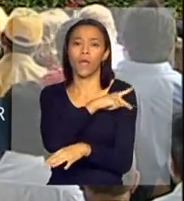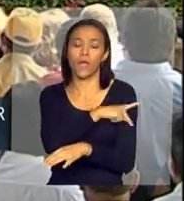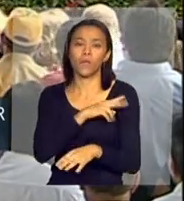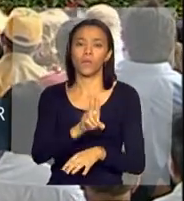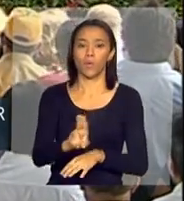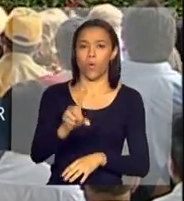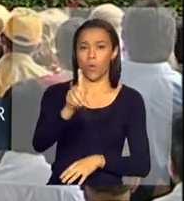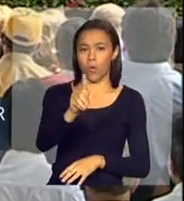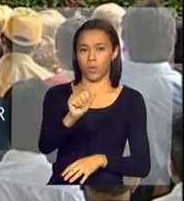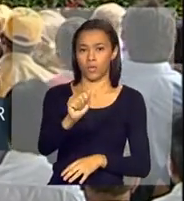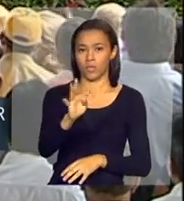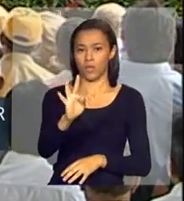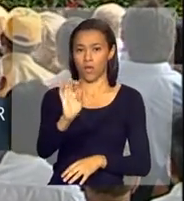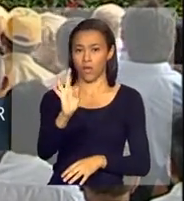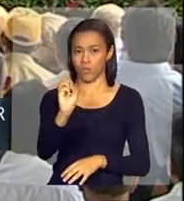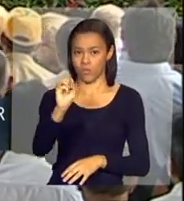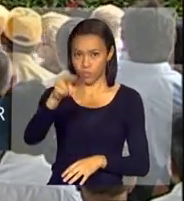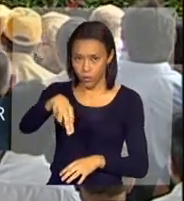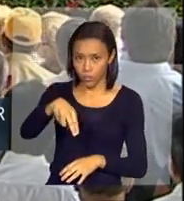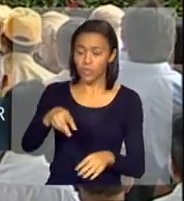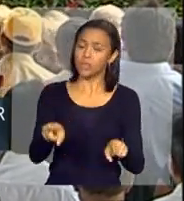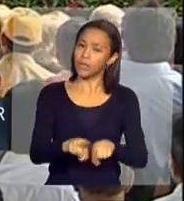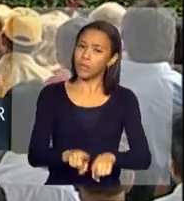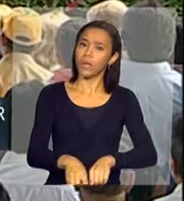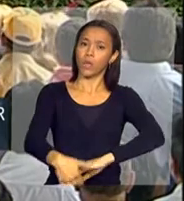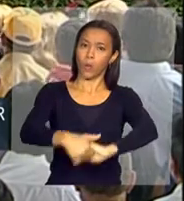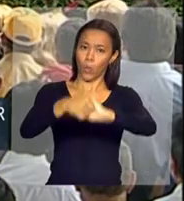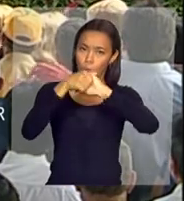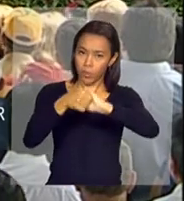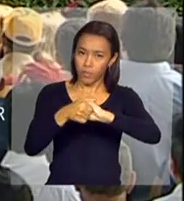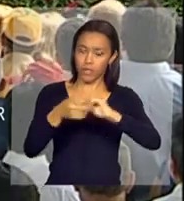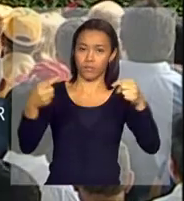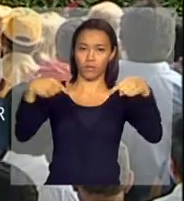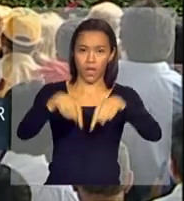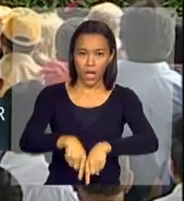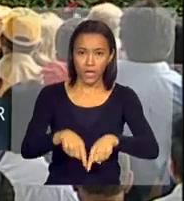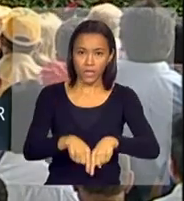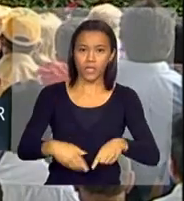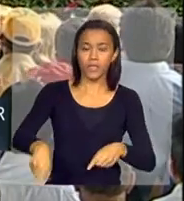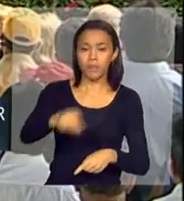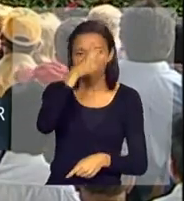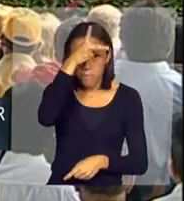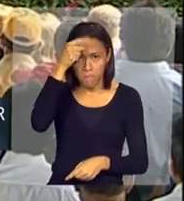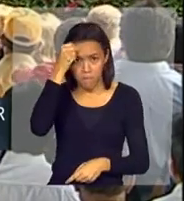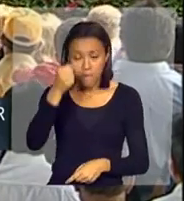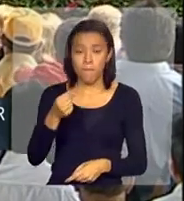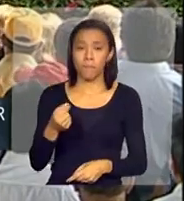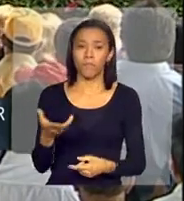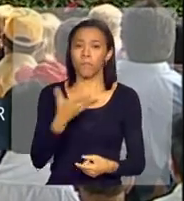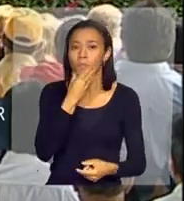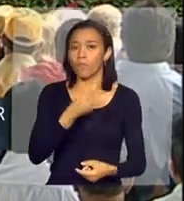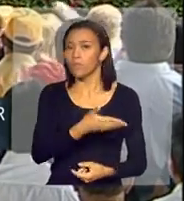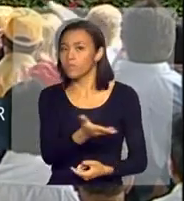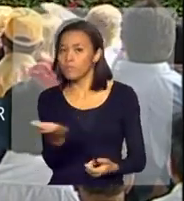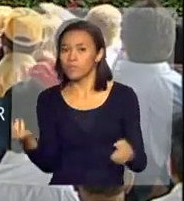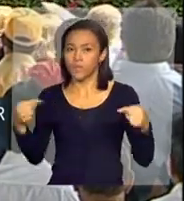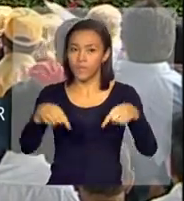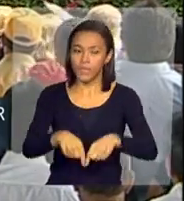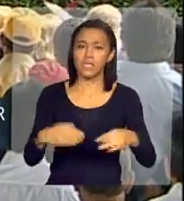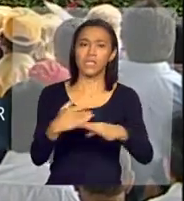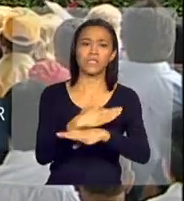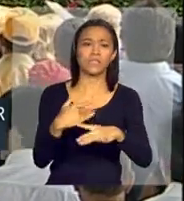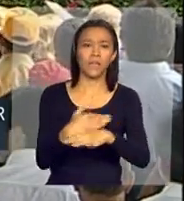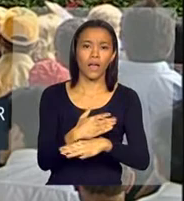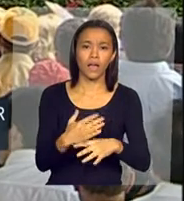Dalton Macambira. Cumprimento aqui os senhores prefeitos das